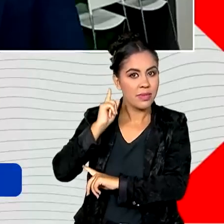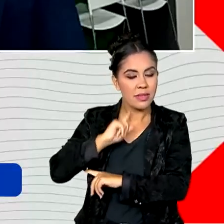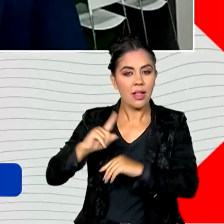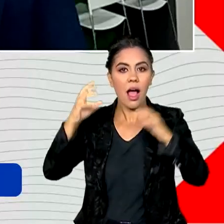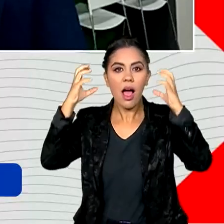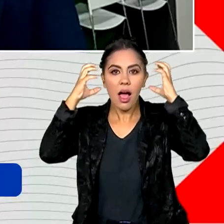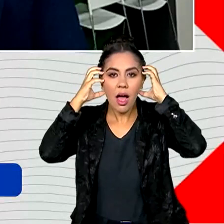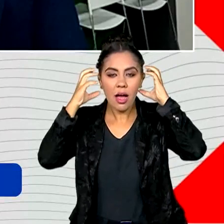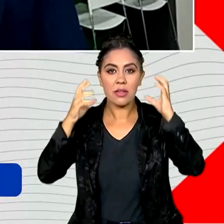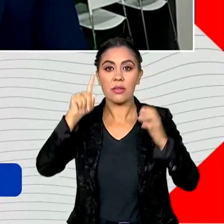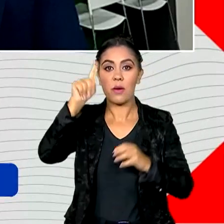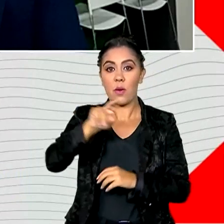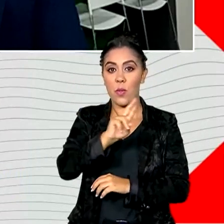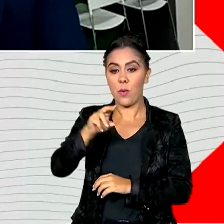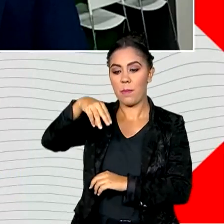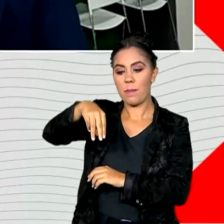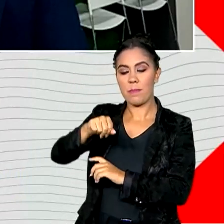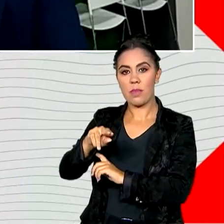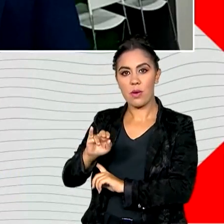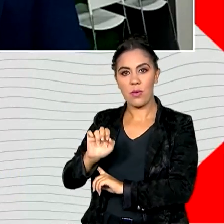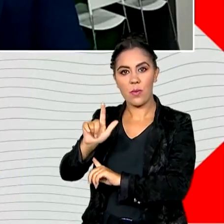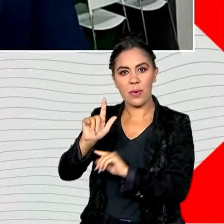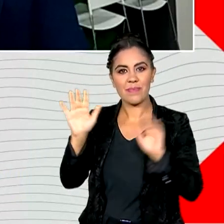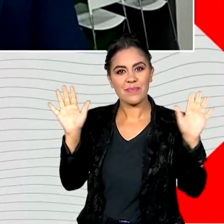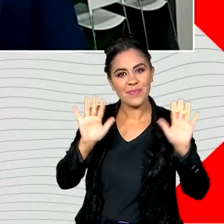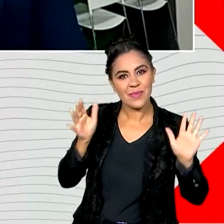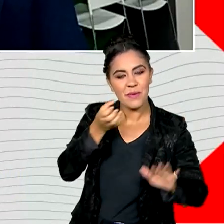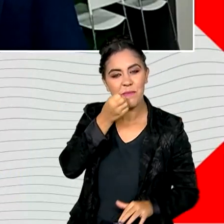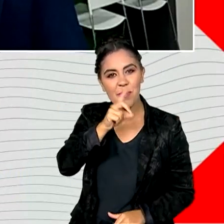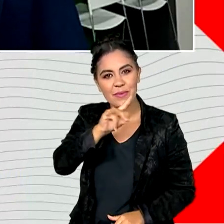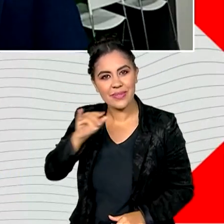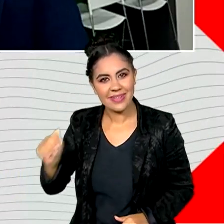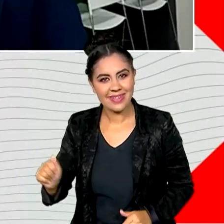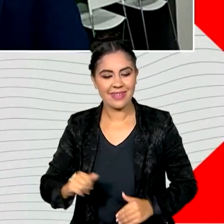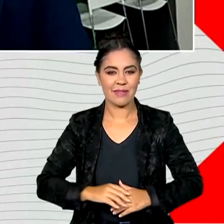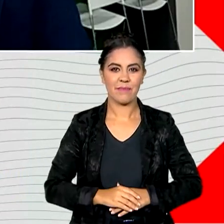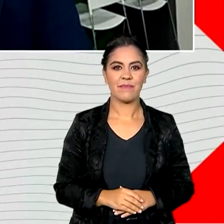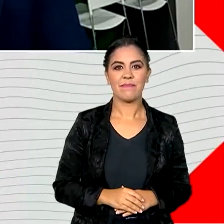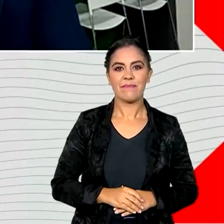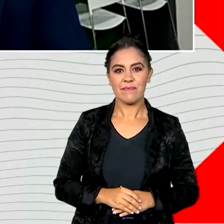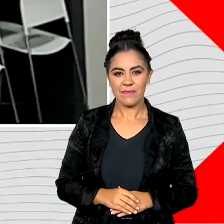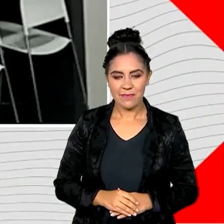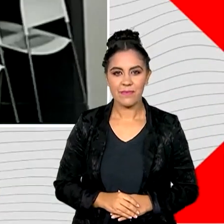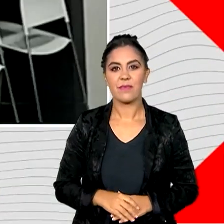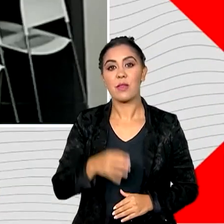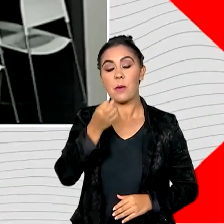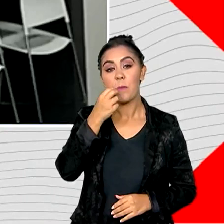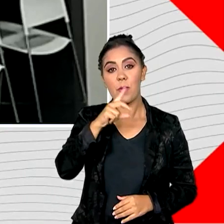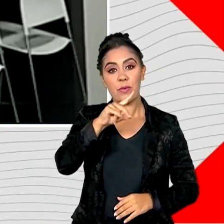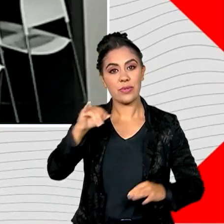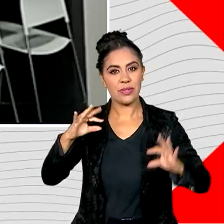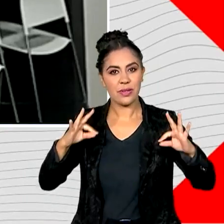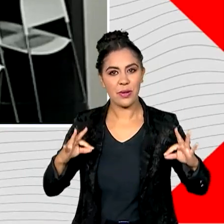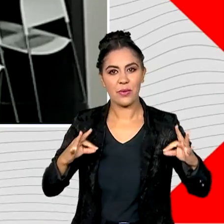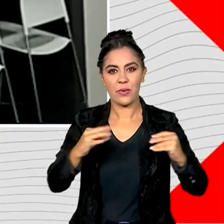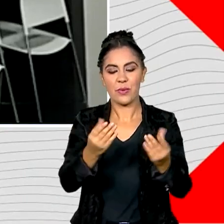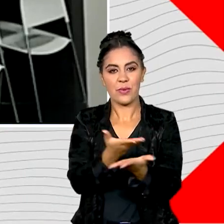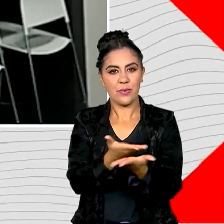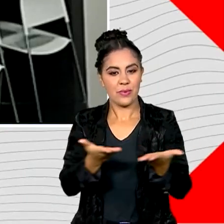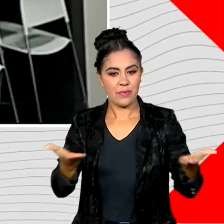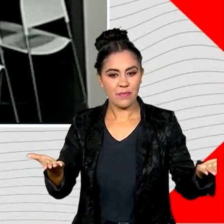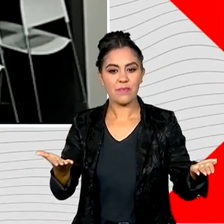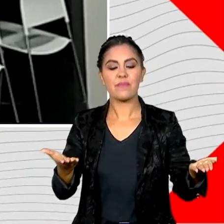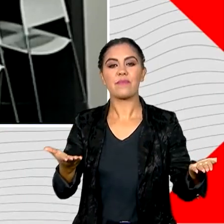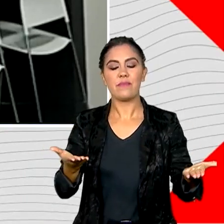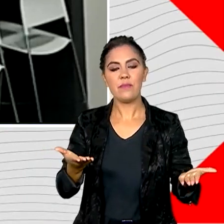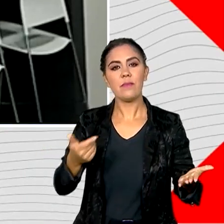o Manuel Marçal. Oi, Manuel, bom dia para você. Bom dia, ministro. Bom dia a todos. Ministro Rui